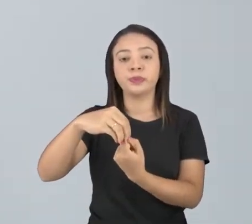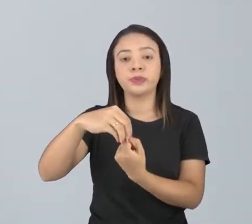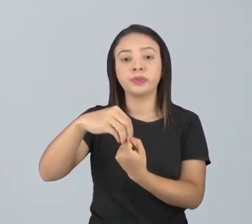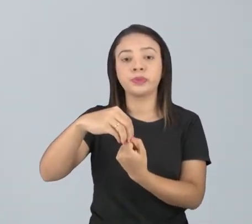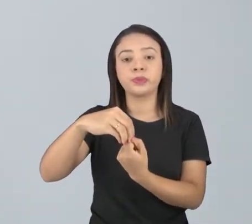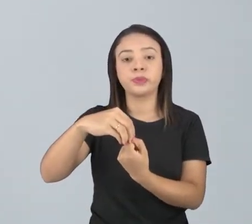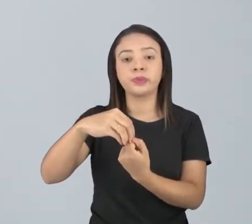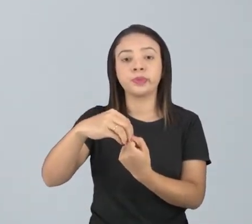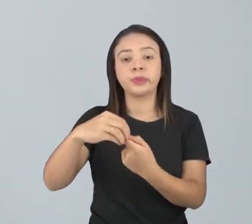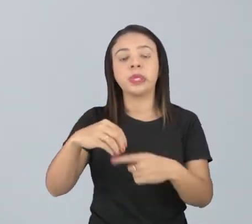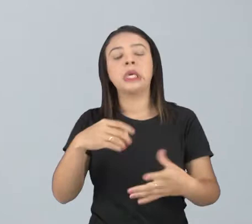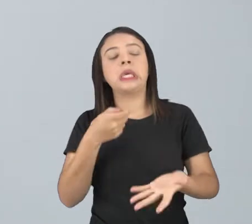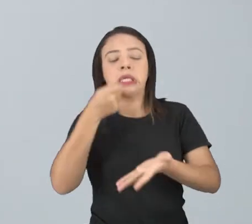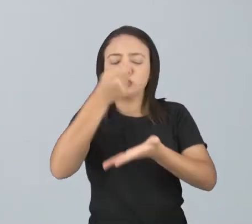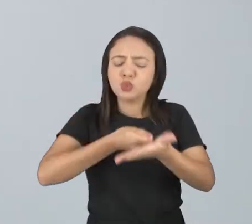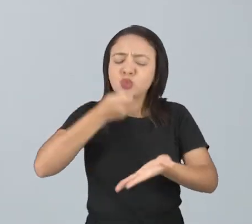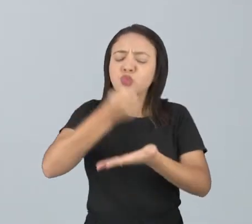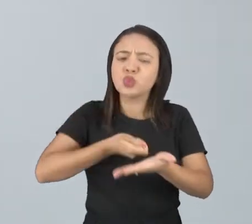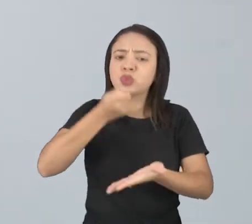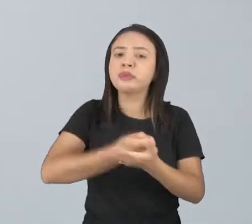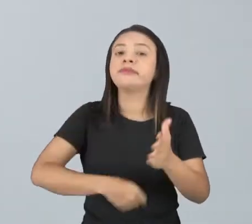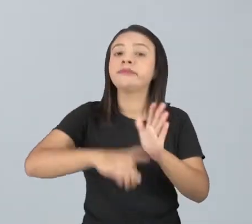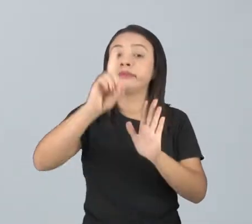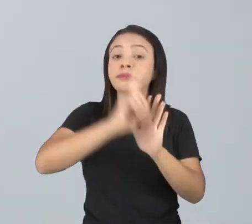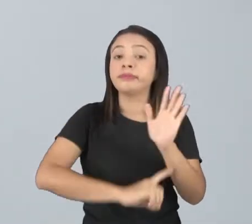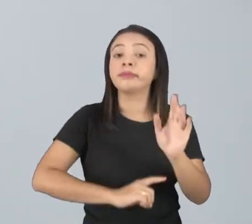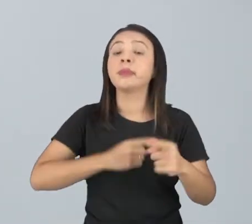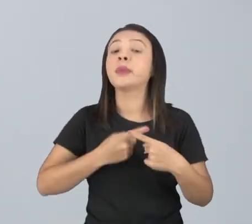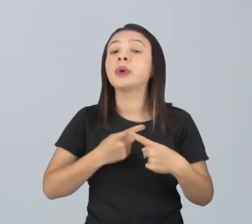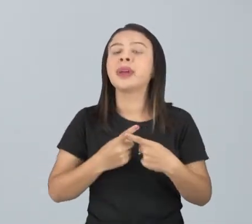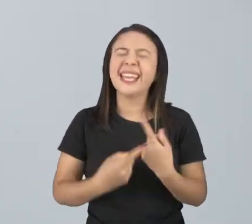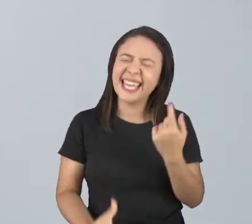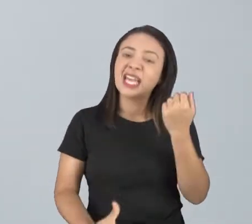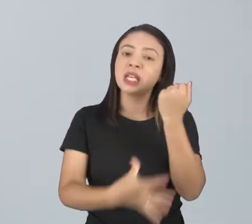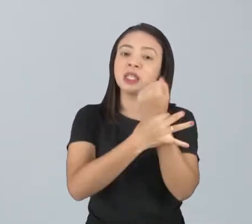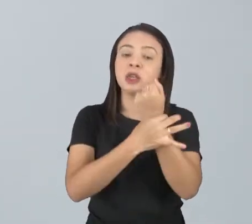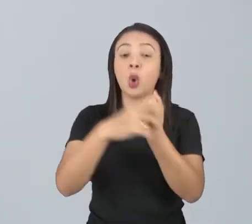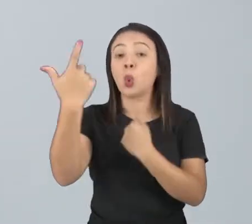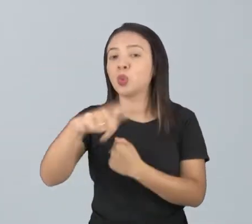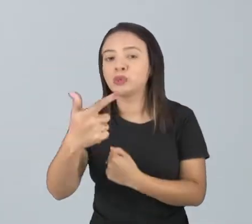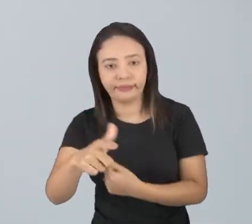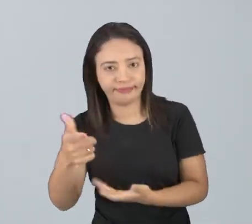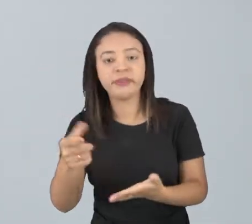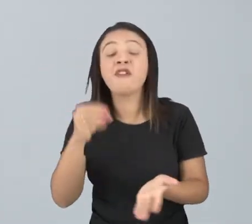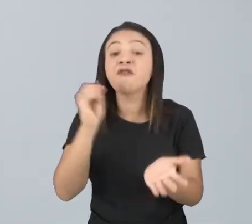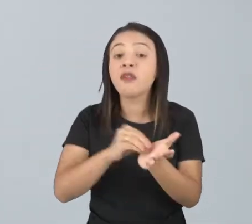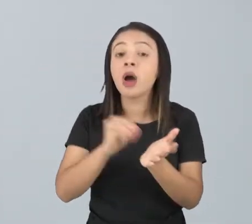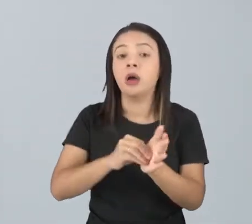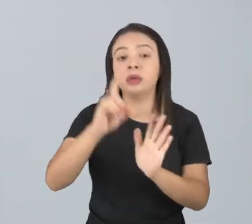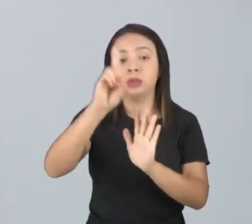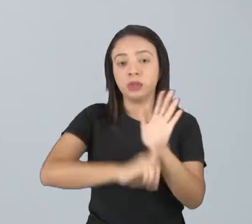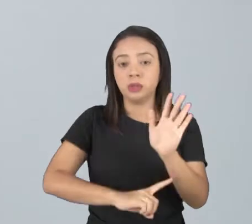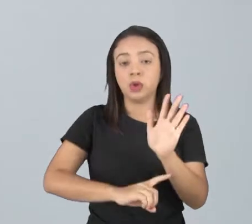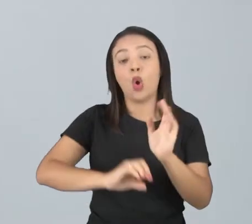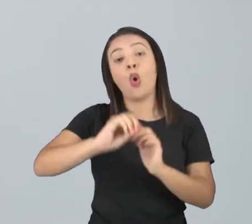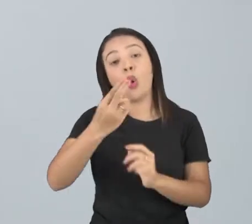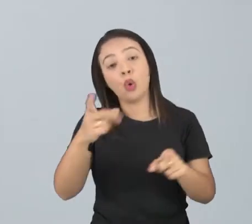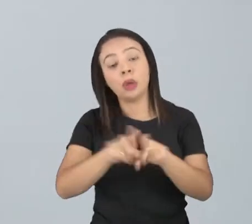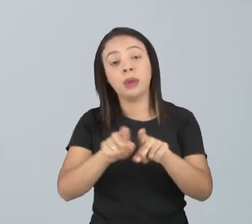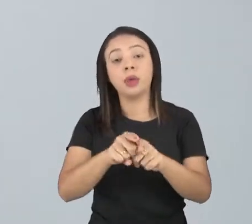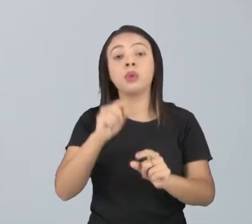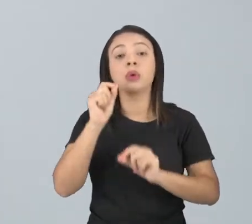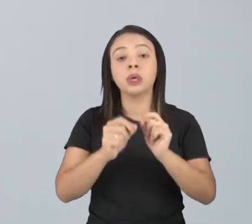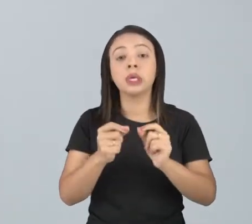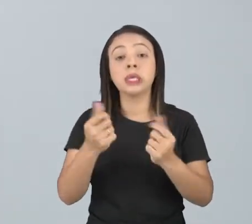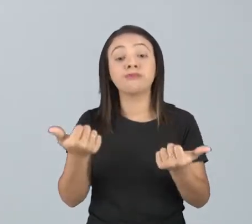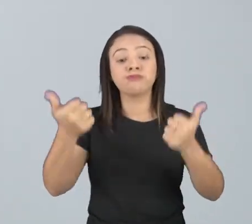para reivindicar direitos que muitas vezes não são assegurados a eles ou que eles se sentem prejudicados por não ter